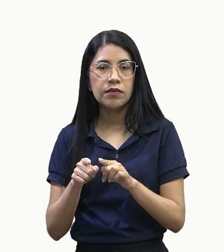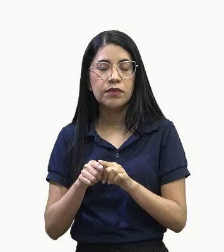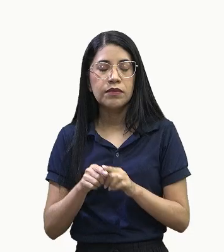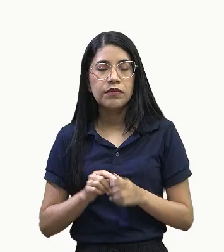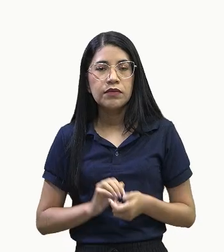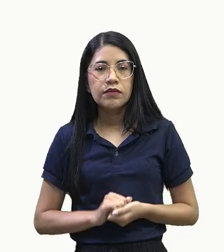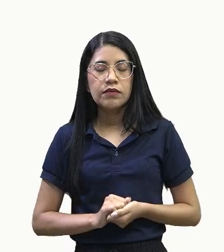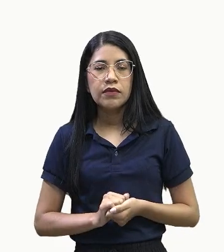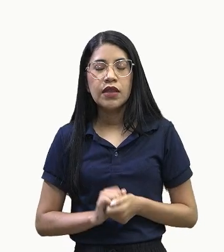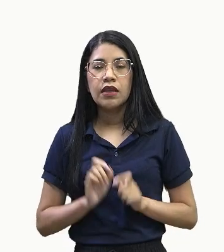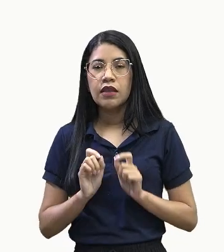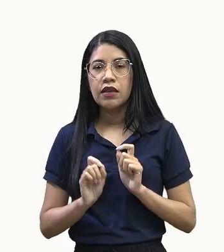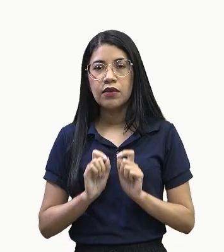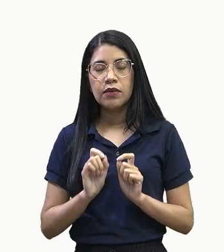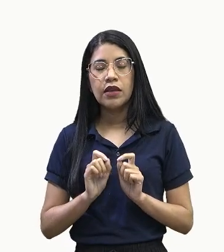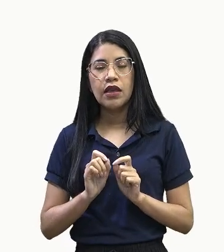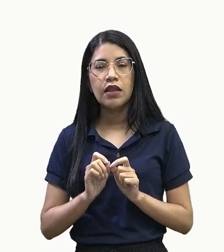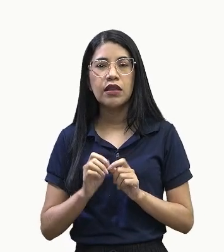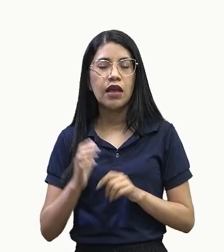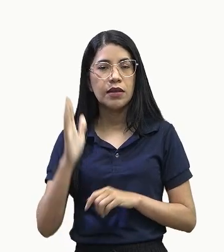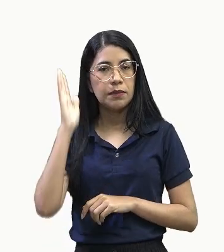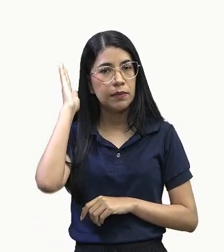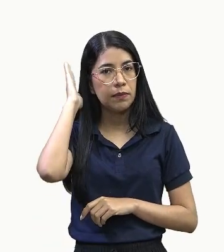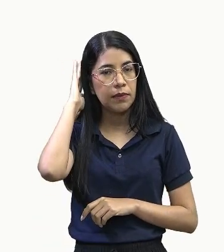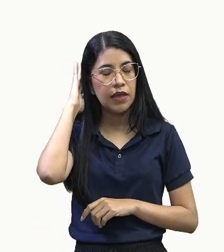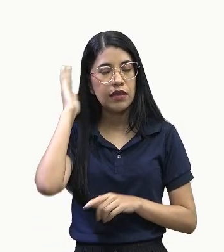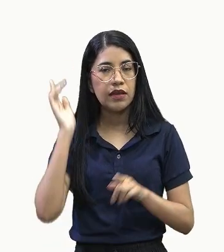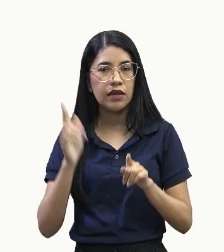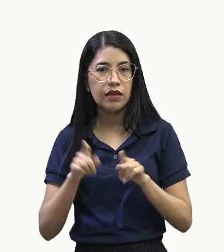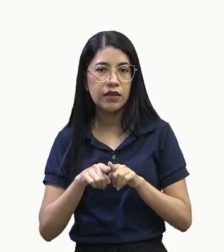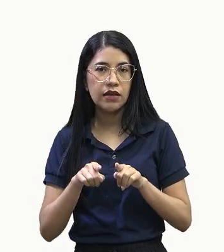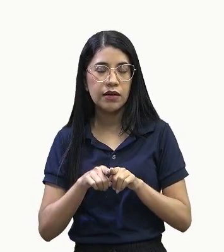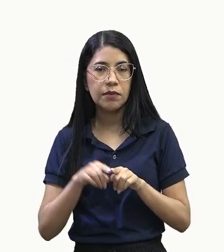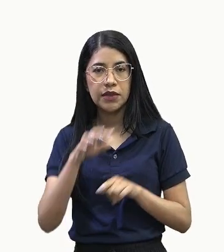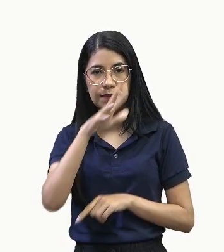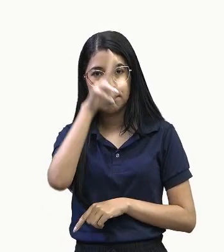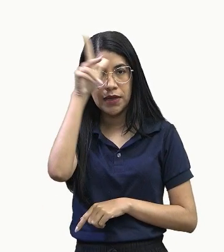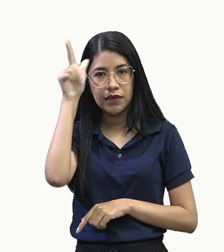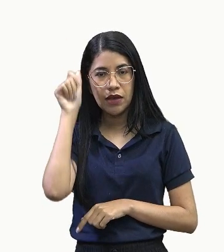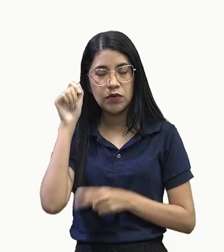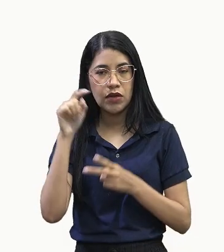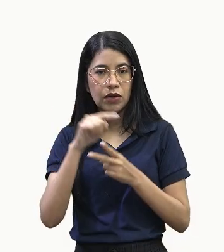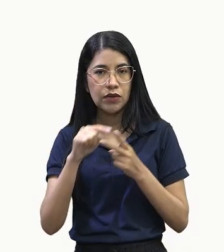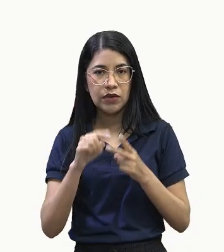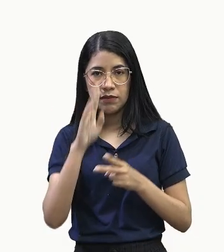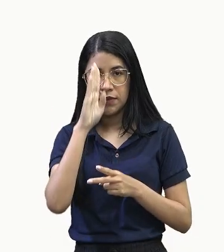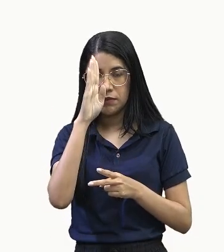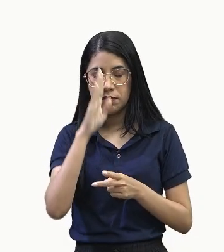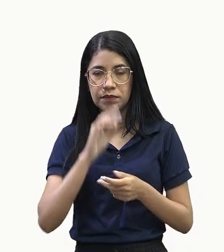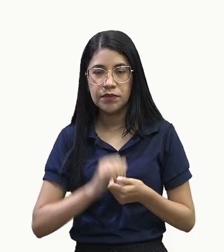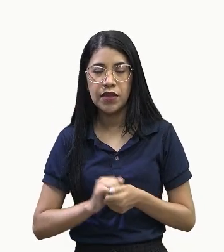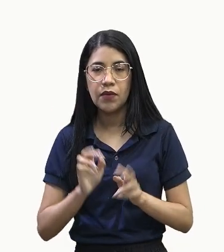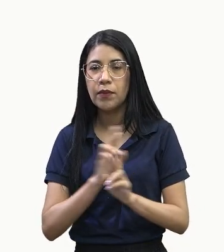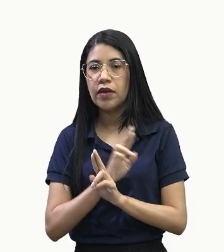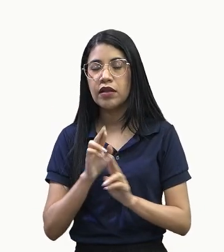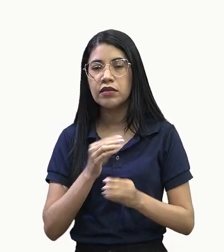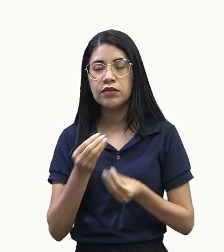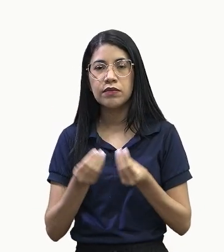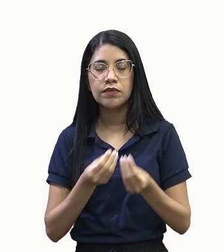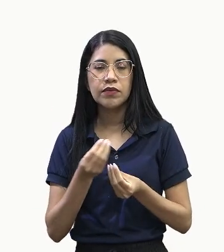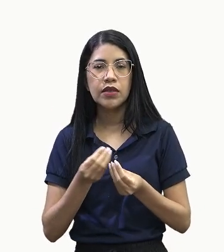aviadoras, que eram basicamente ali de Belém e de Manaus. E essa relação é uma relação